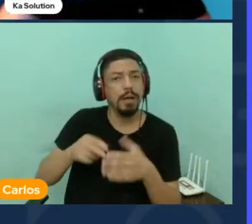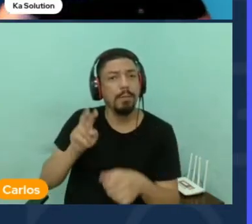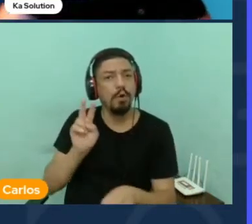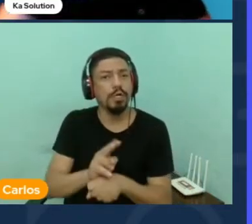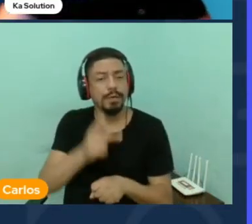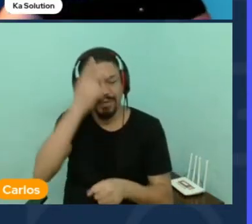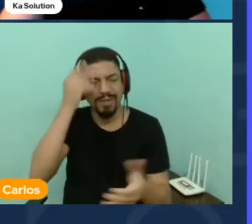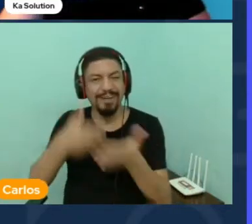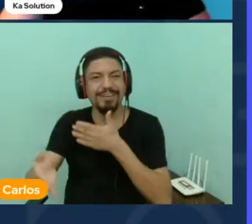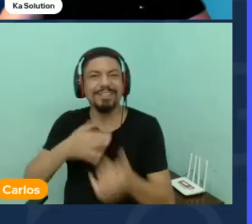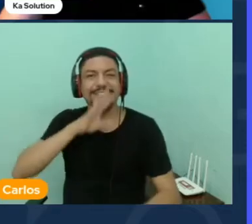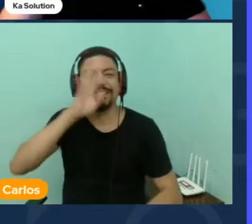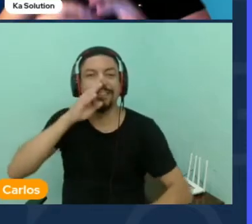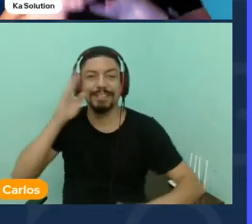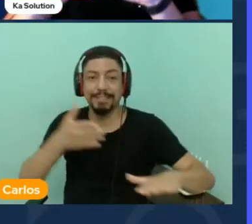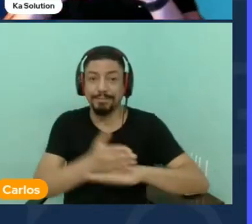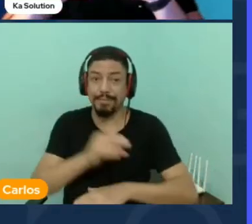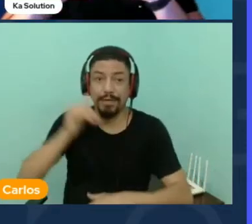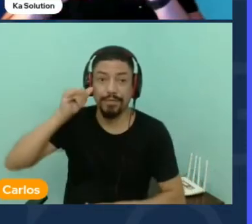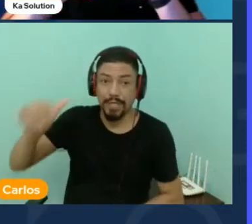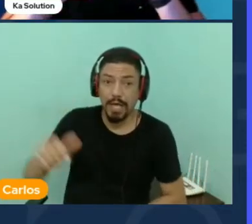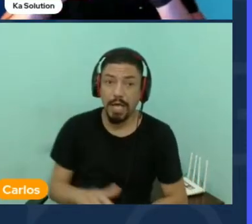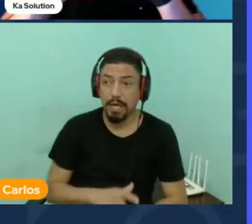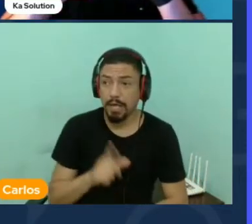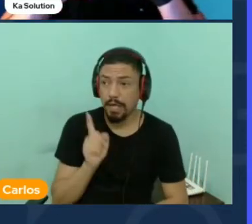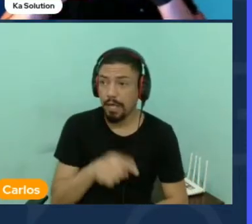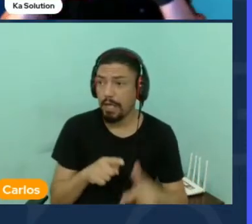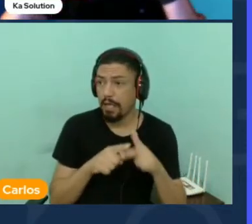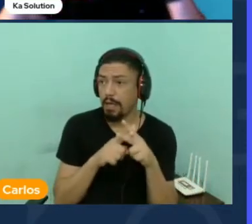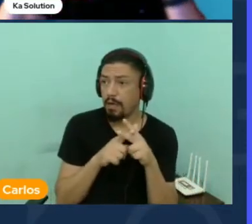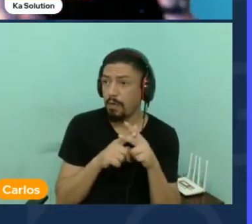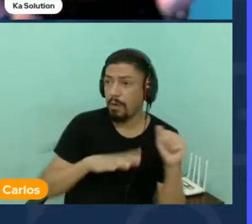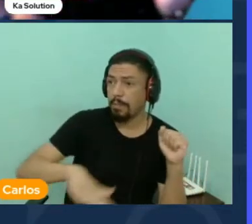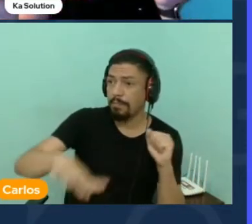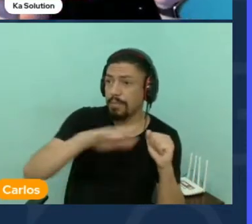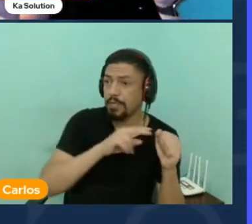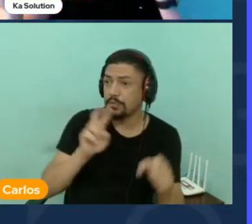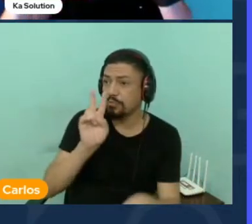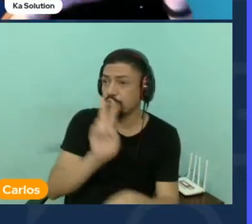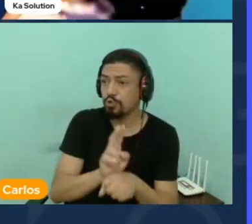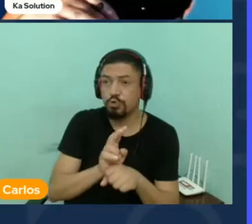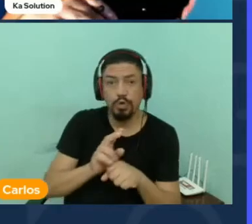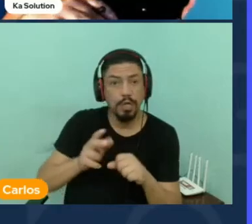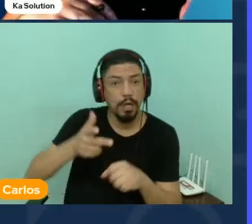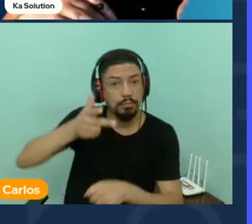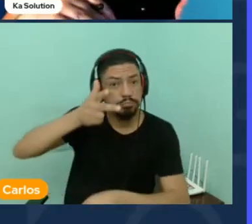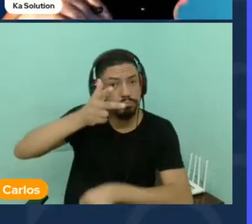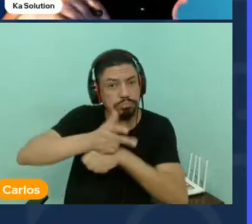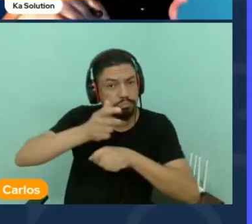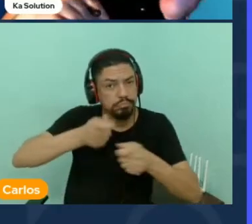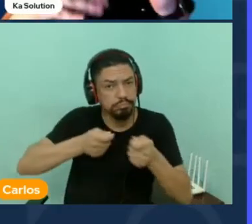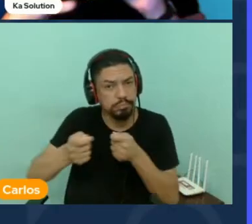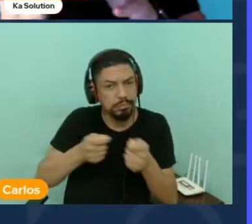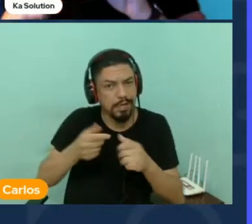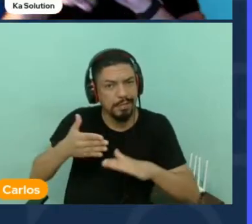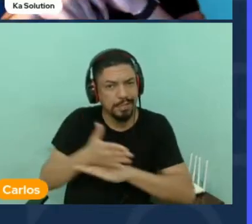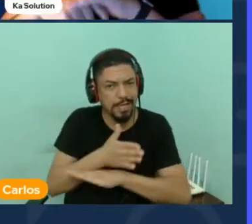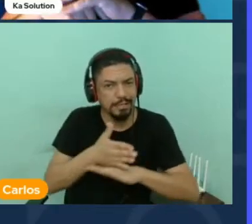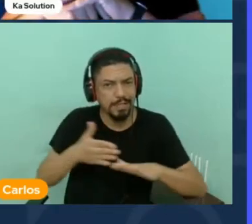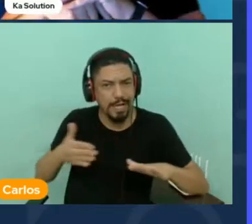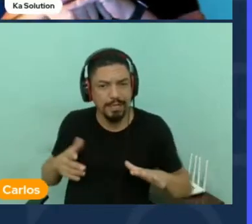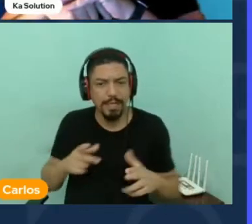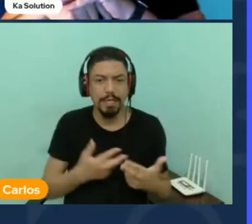por exemplo. Seja um ambiente monitorado, com controle de acesso. Isso